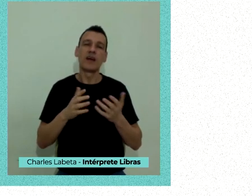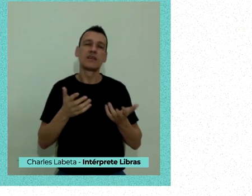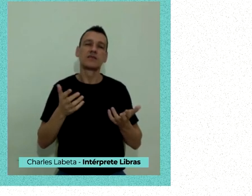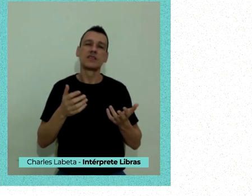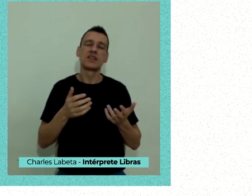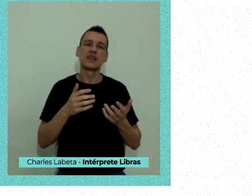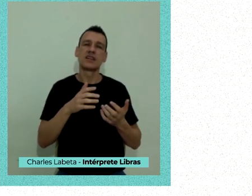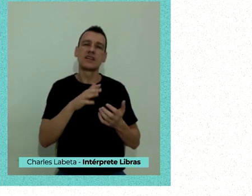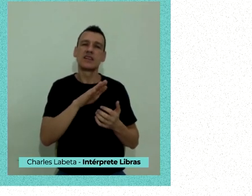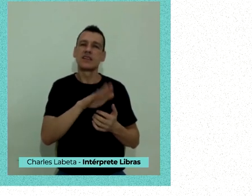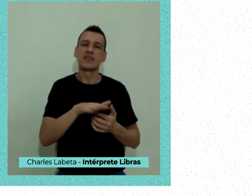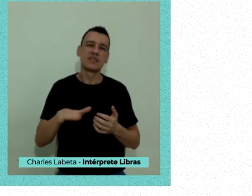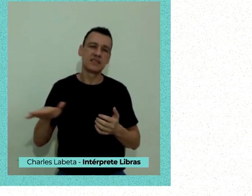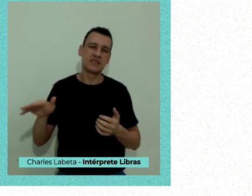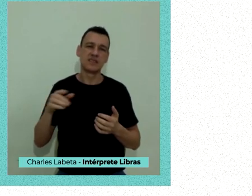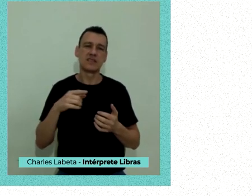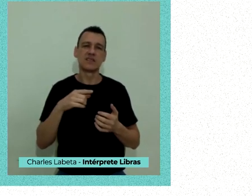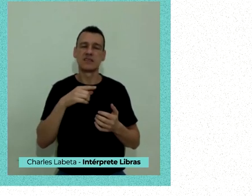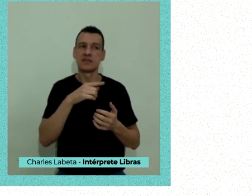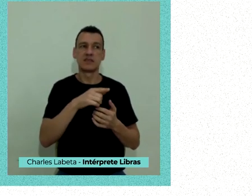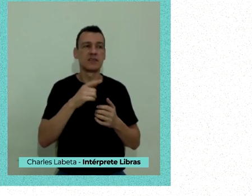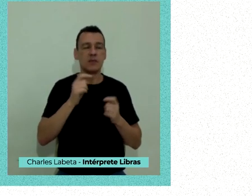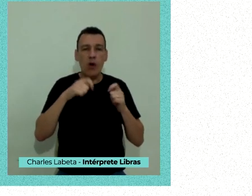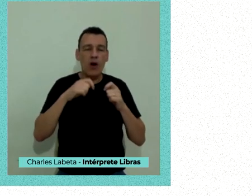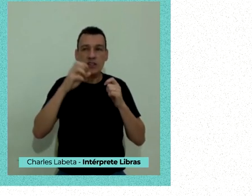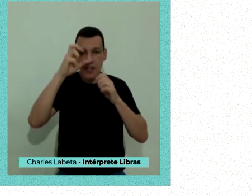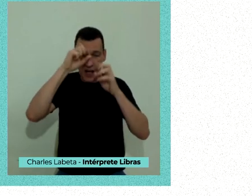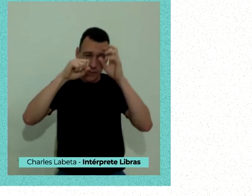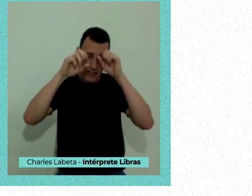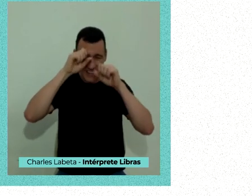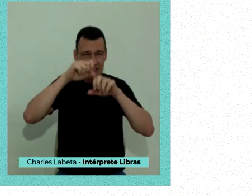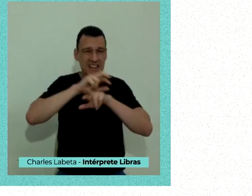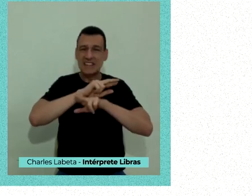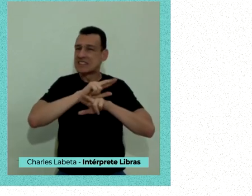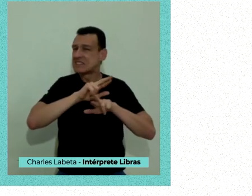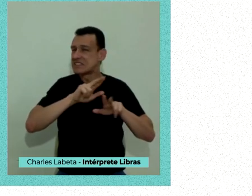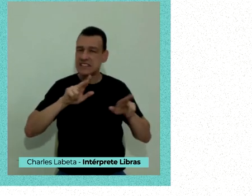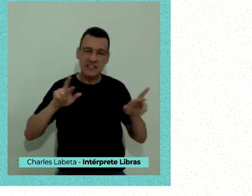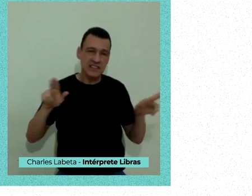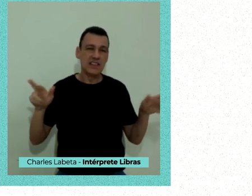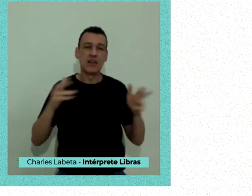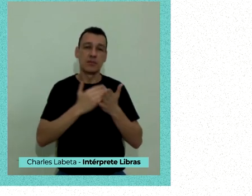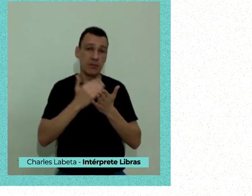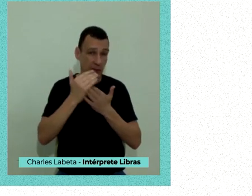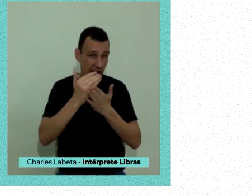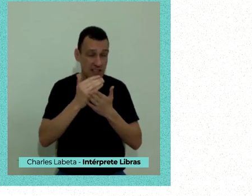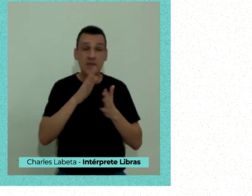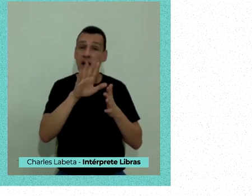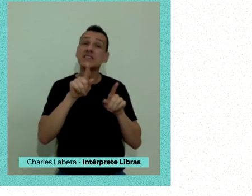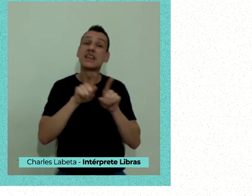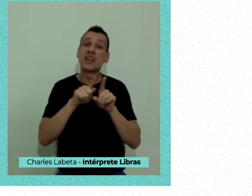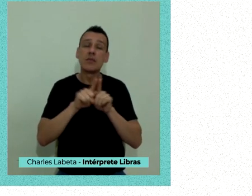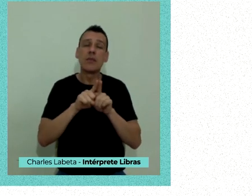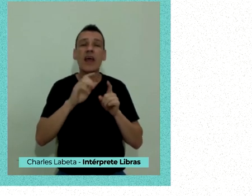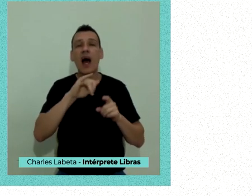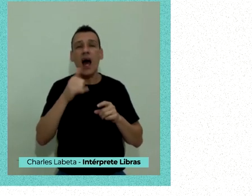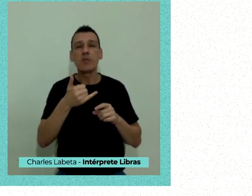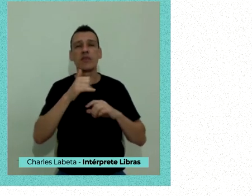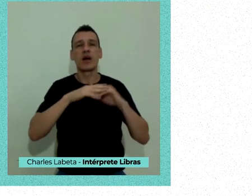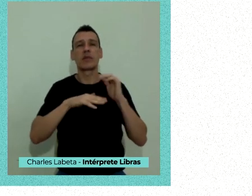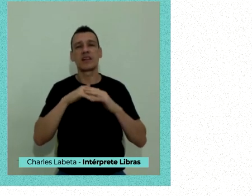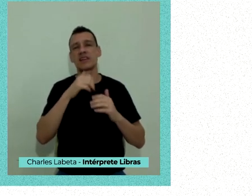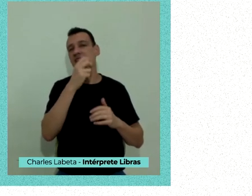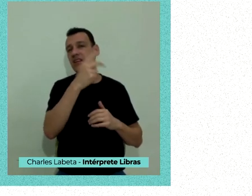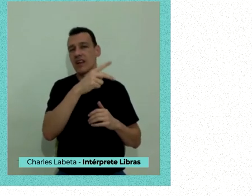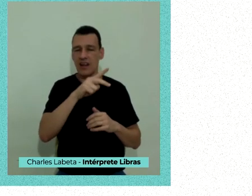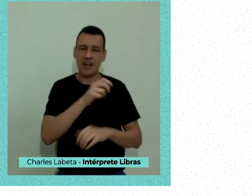valer tanto os saberes quanto as habilidades dos nossos alunos de modo geral, entendendo